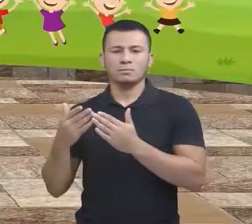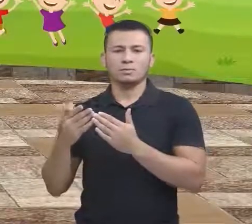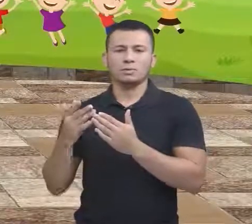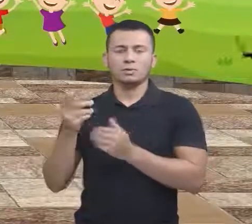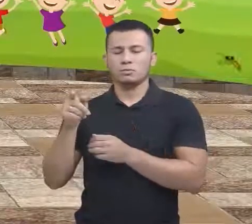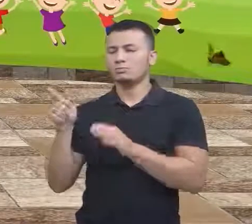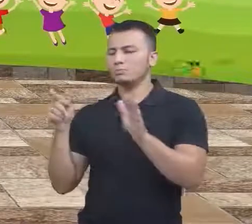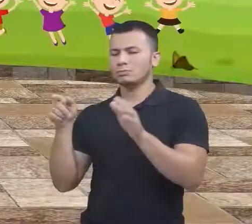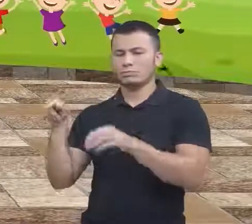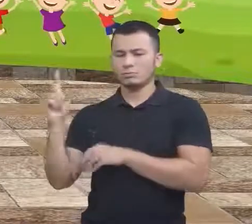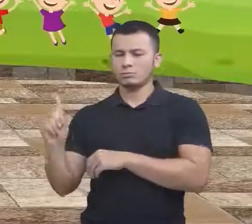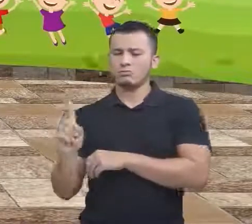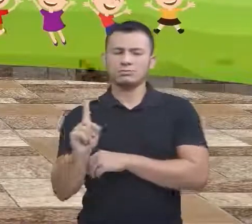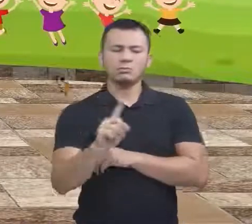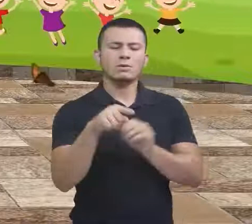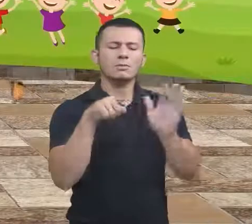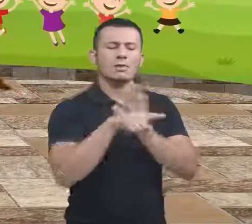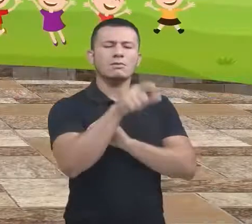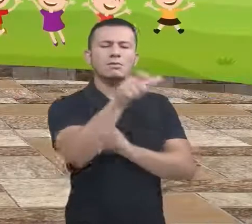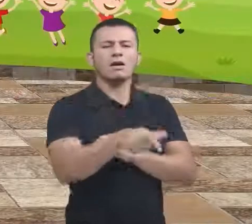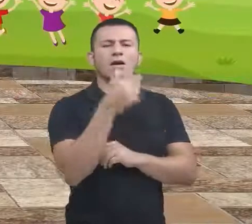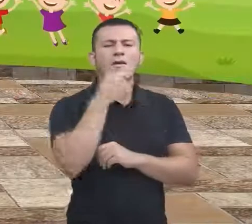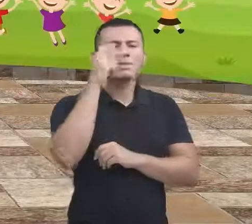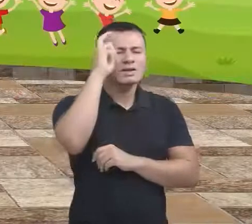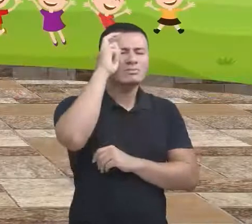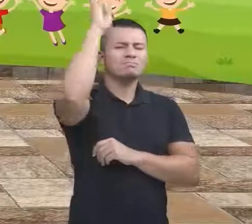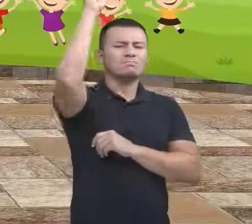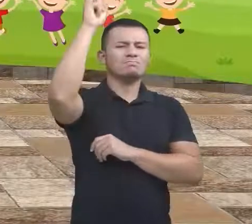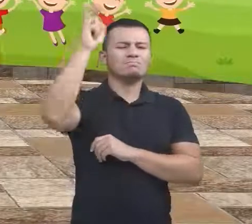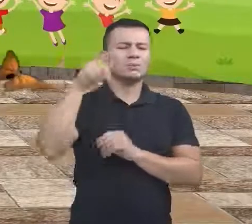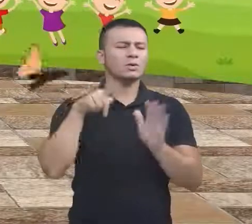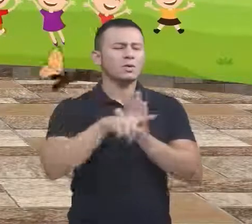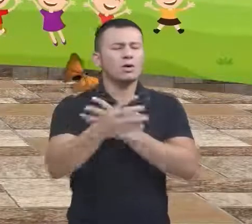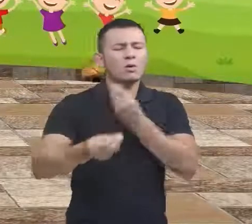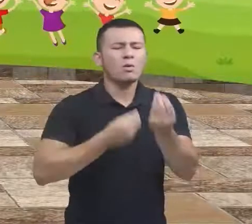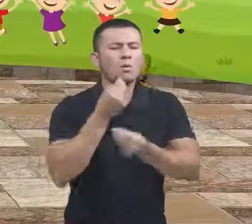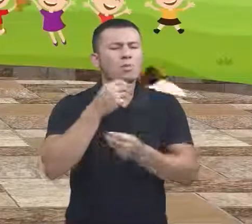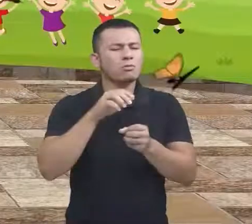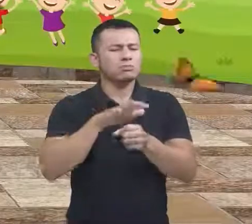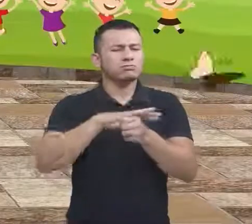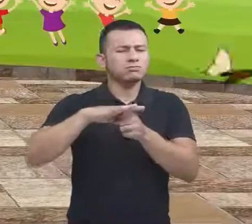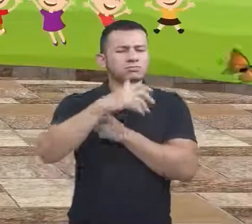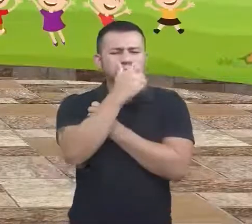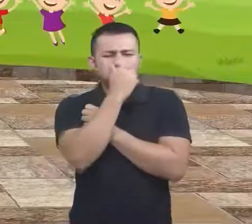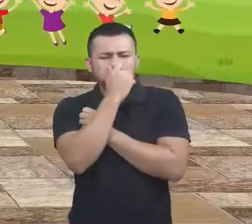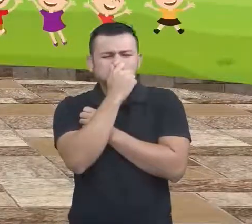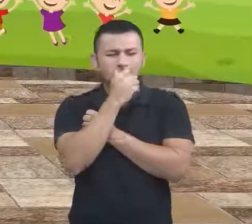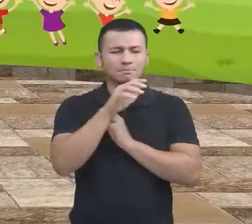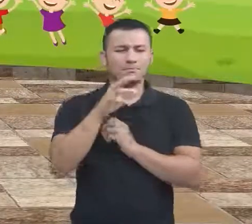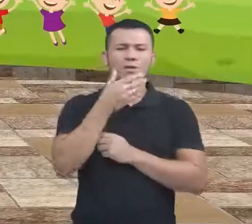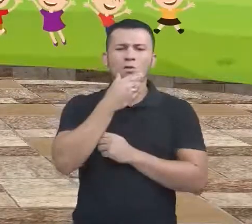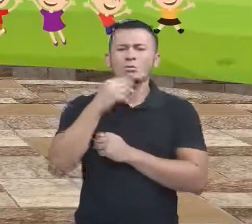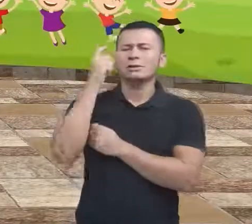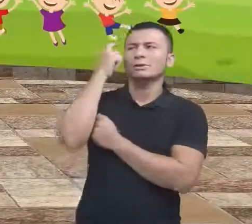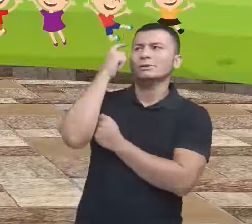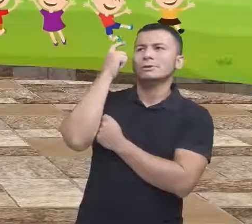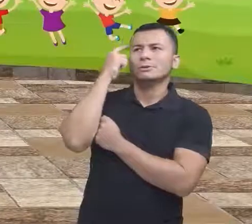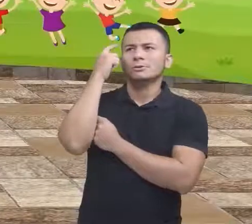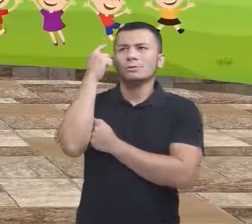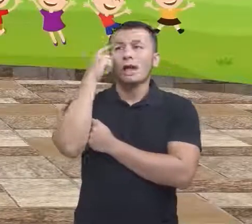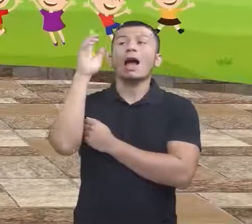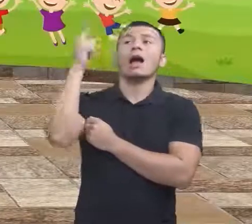cusabio para ele ter outra ideia aí ele pensou pensou e teve a ideia de fazer